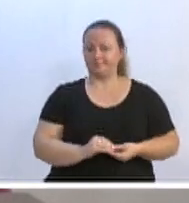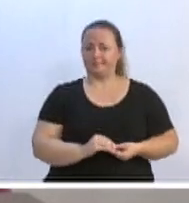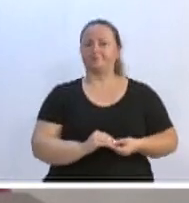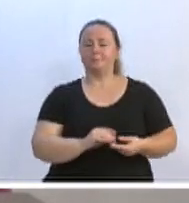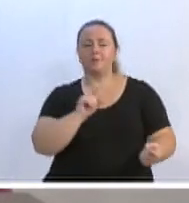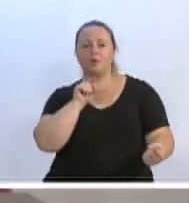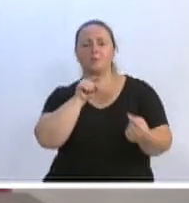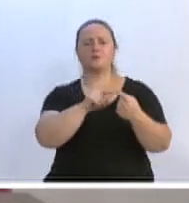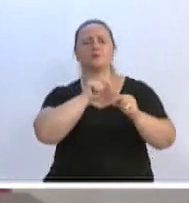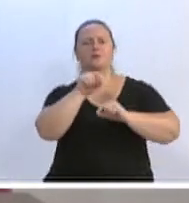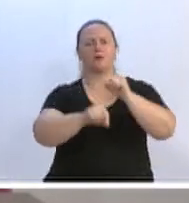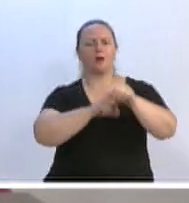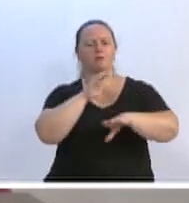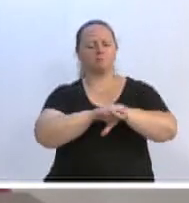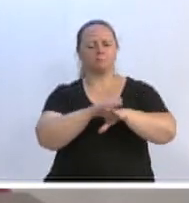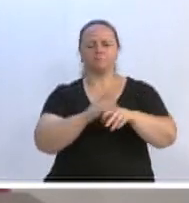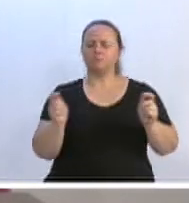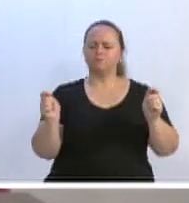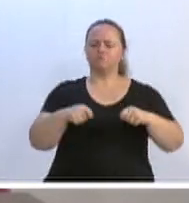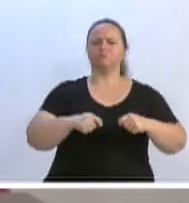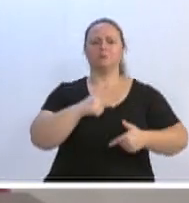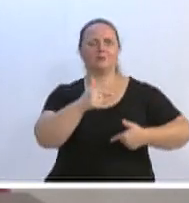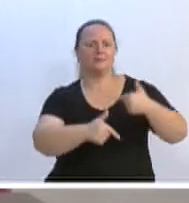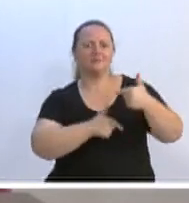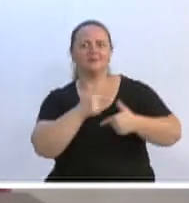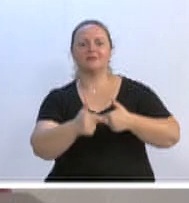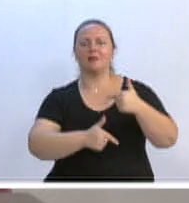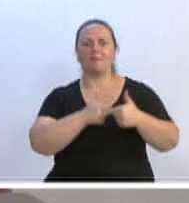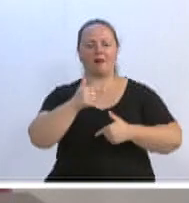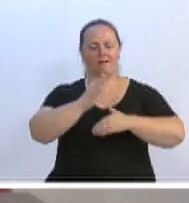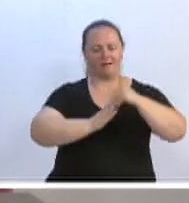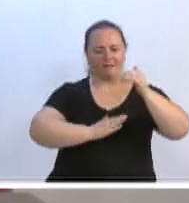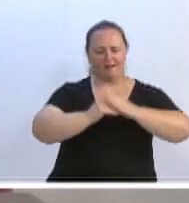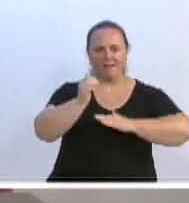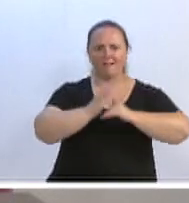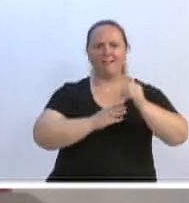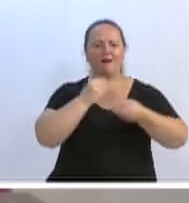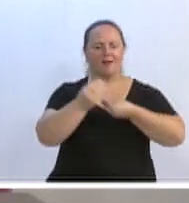de capacitá-los para o trabalho na obra do Senhor.